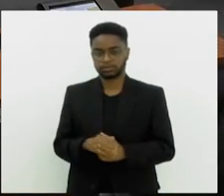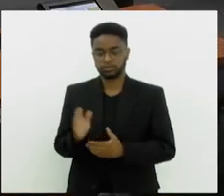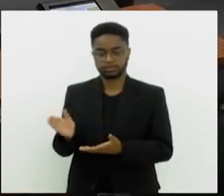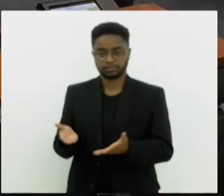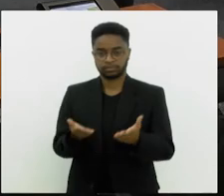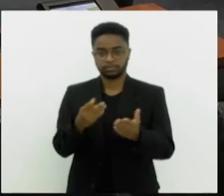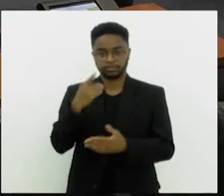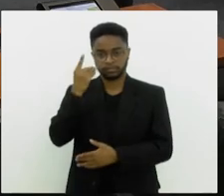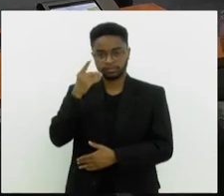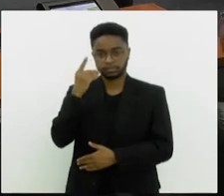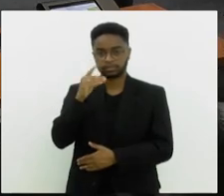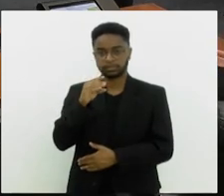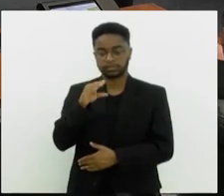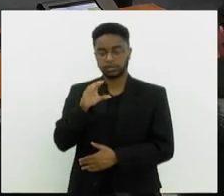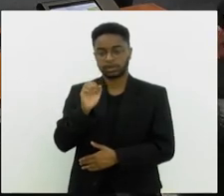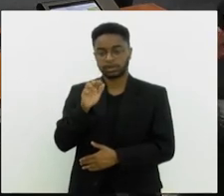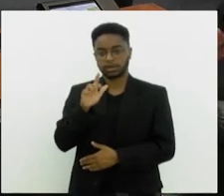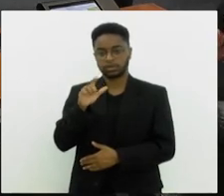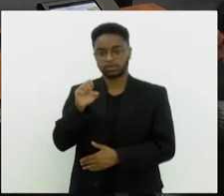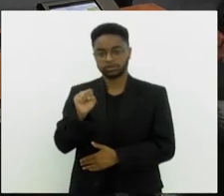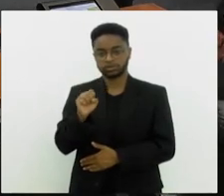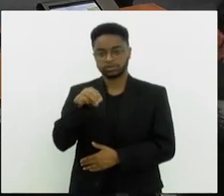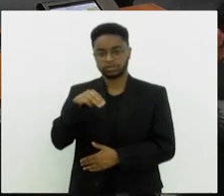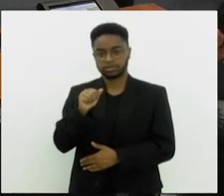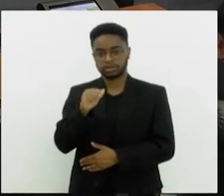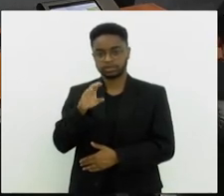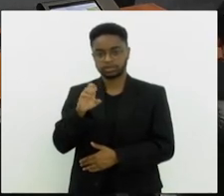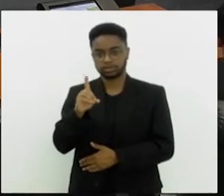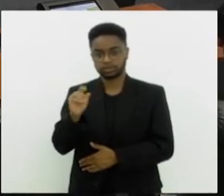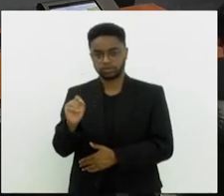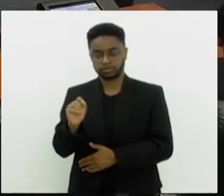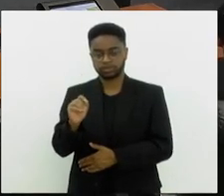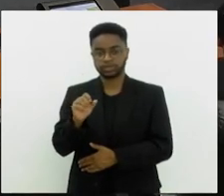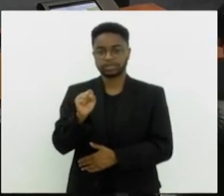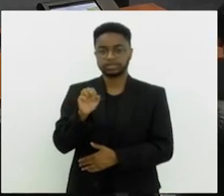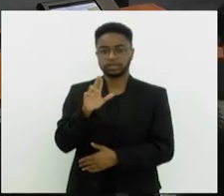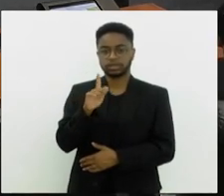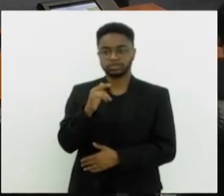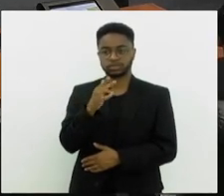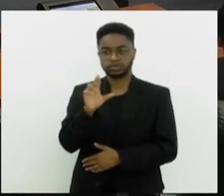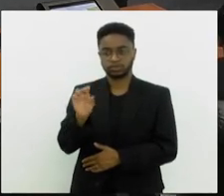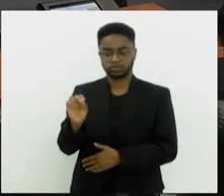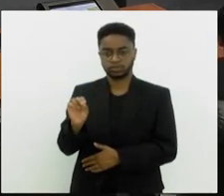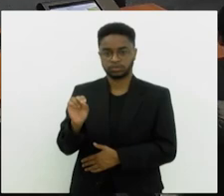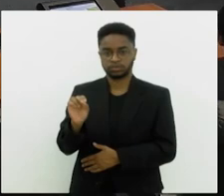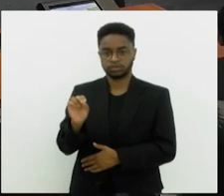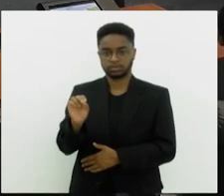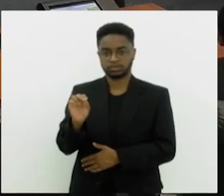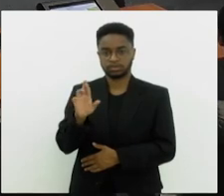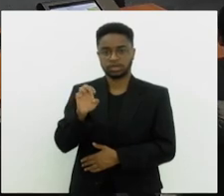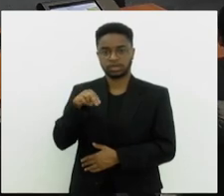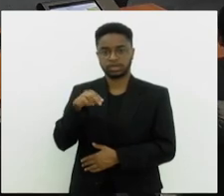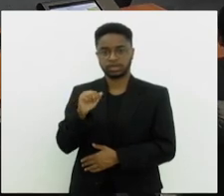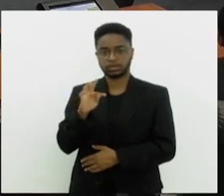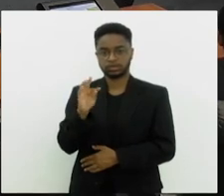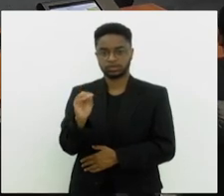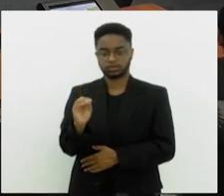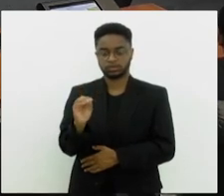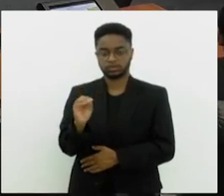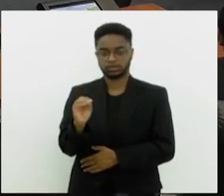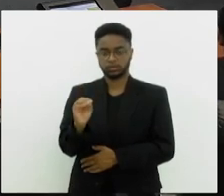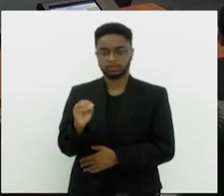nobre deputado Carlos Macedo. Doutor Serginho. Renato Miranda.